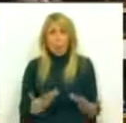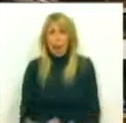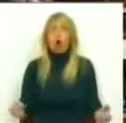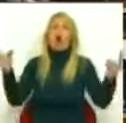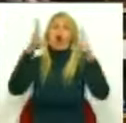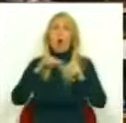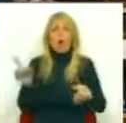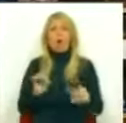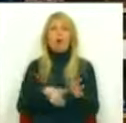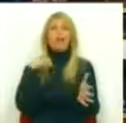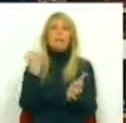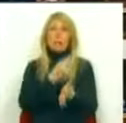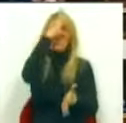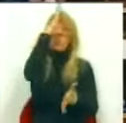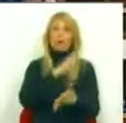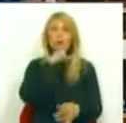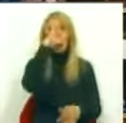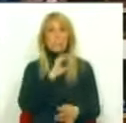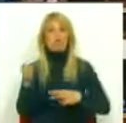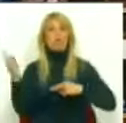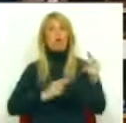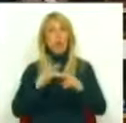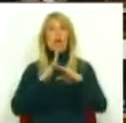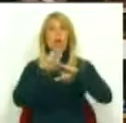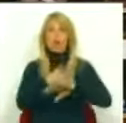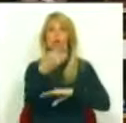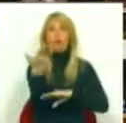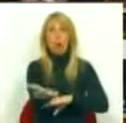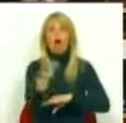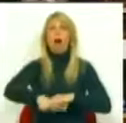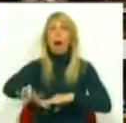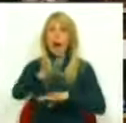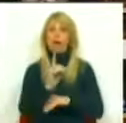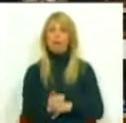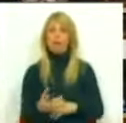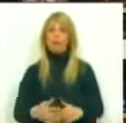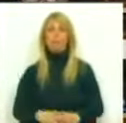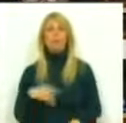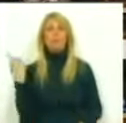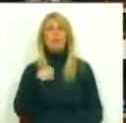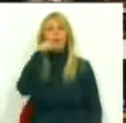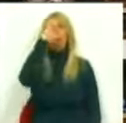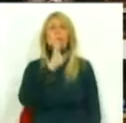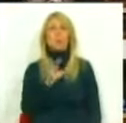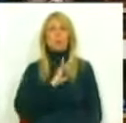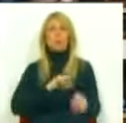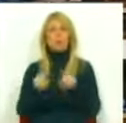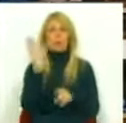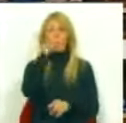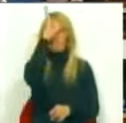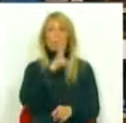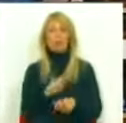o Ministro das Finanças teve intervenção neste domínio. Nós sabemos, Sr. Primeiro-Ministro, que a